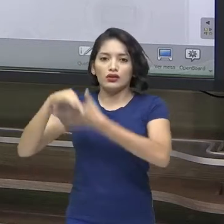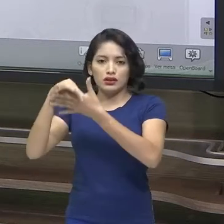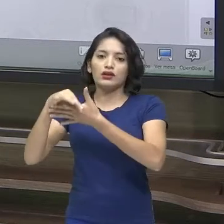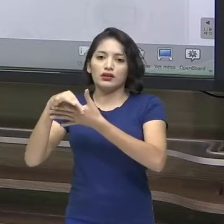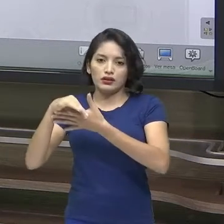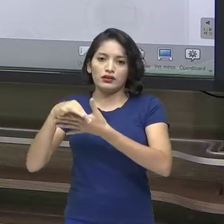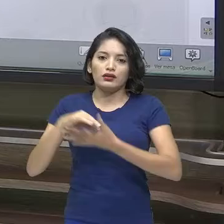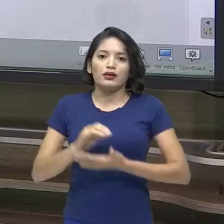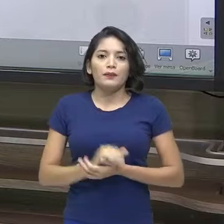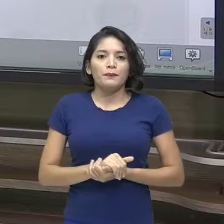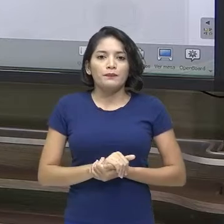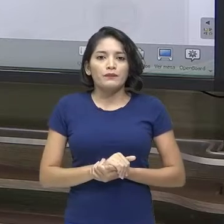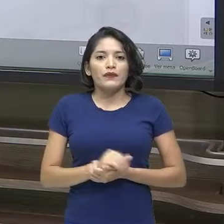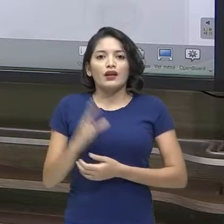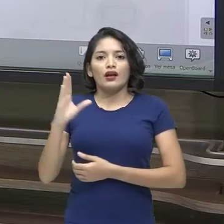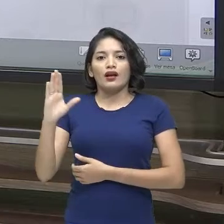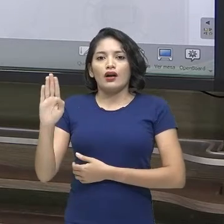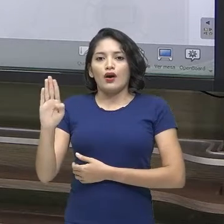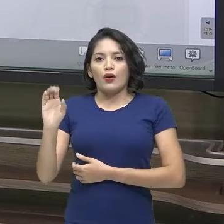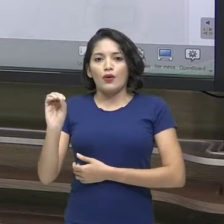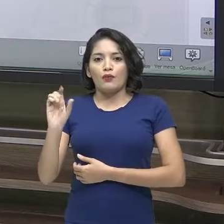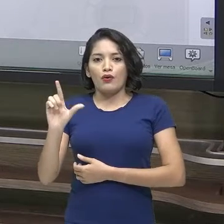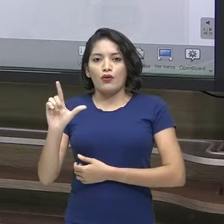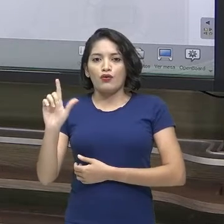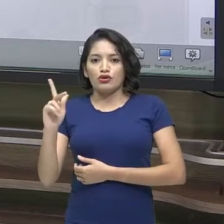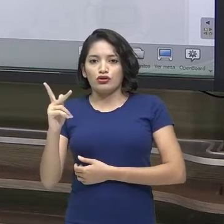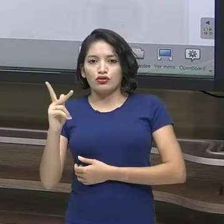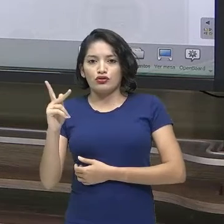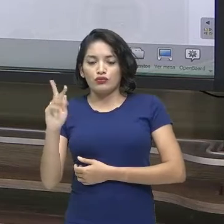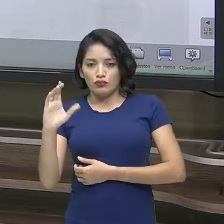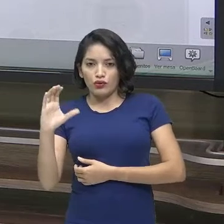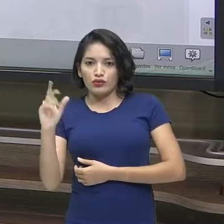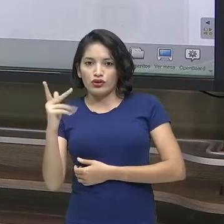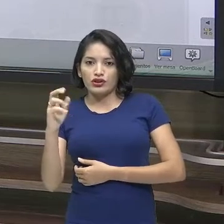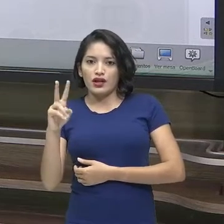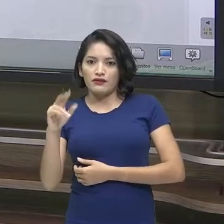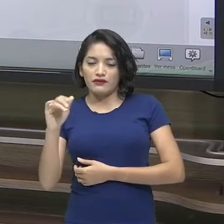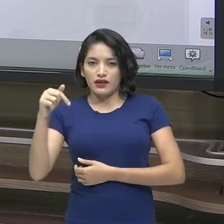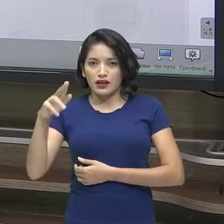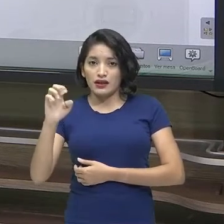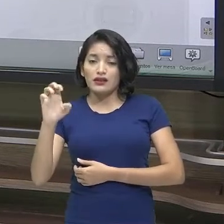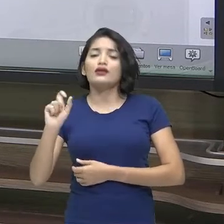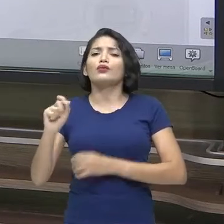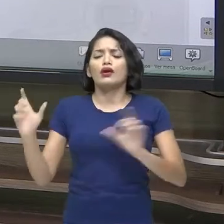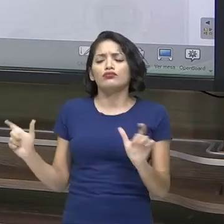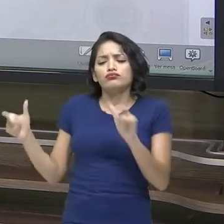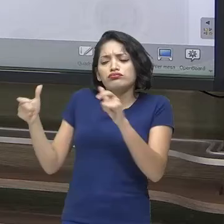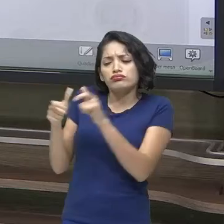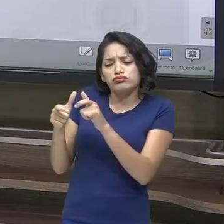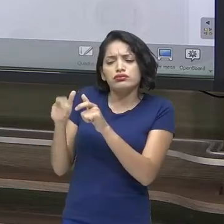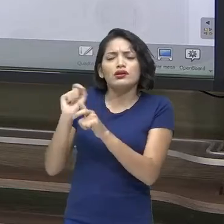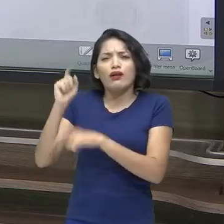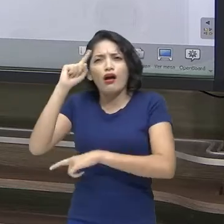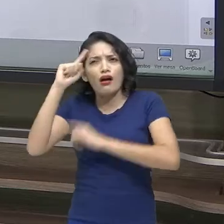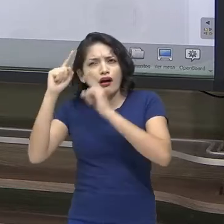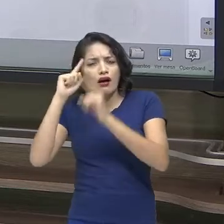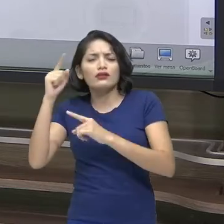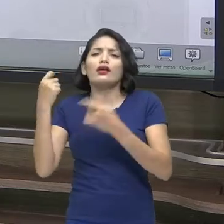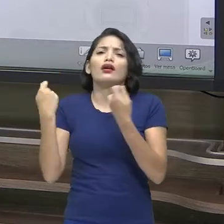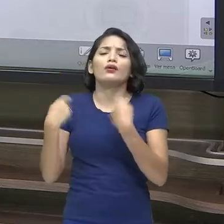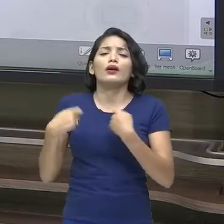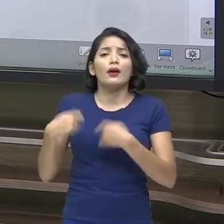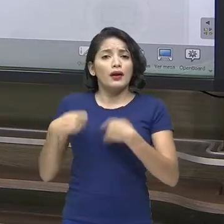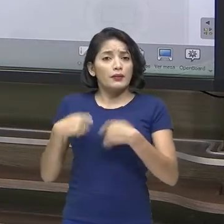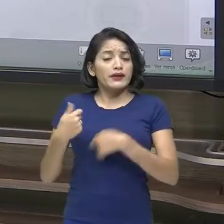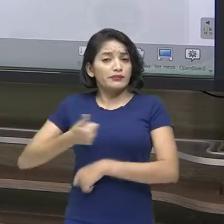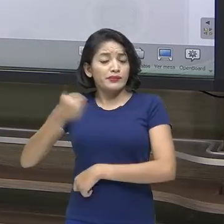Os bolcheviques eram a maioria, considerado um grupo mais radical, e os mencheviques eram a minoria, que tinham uma ideia de nós precisamos